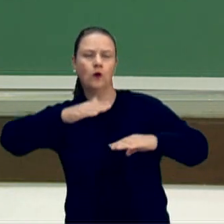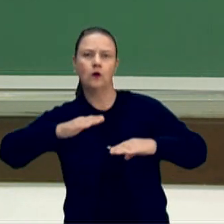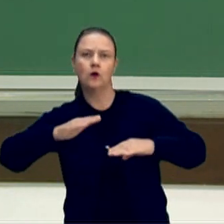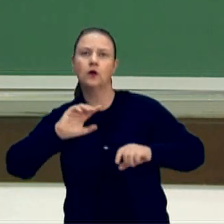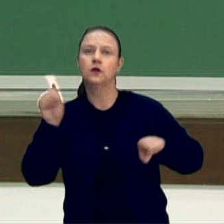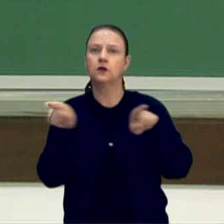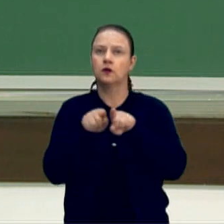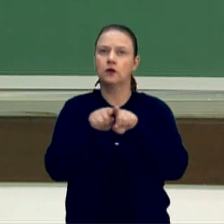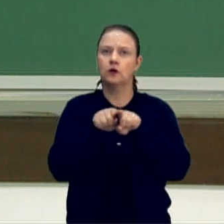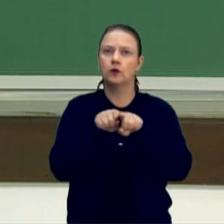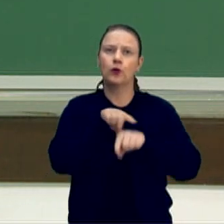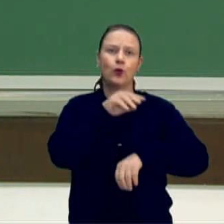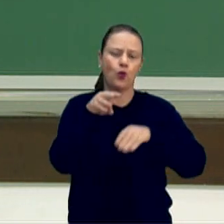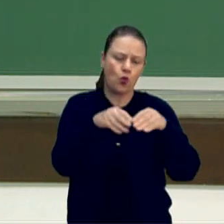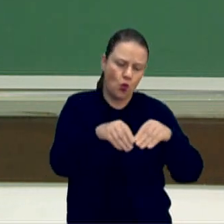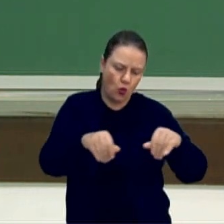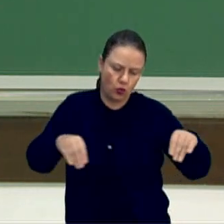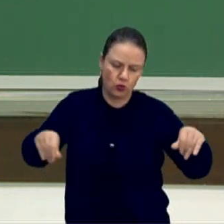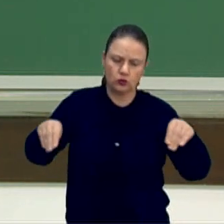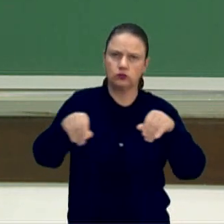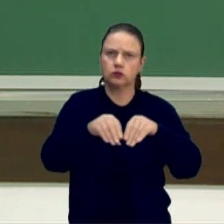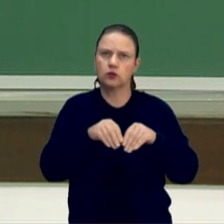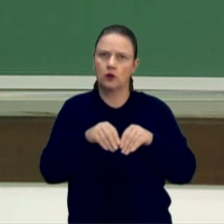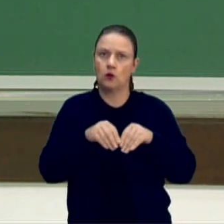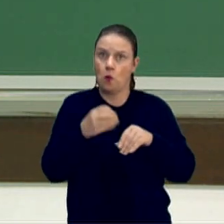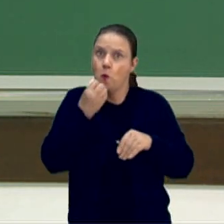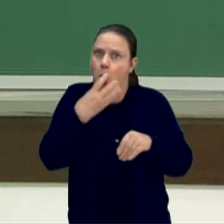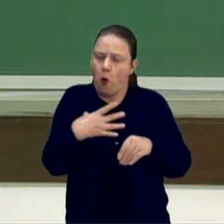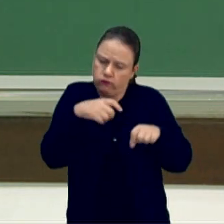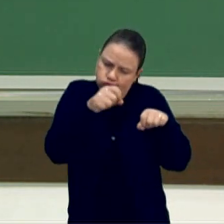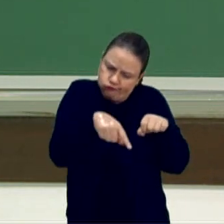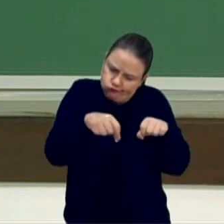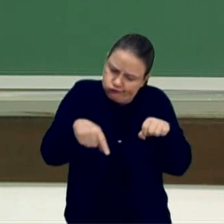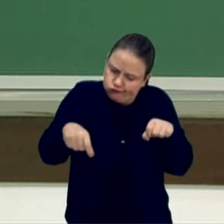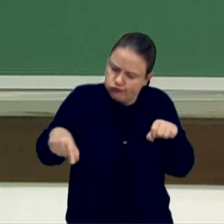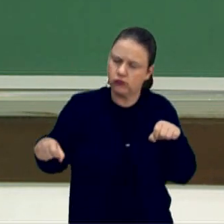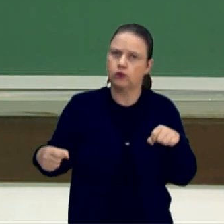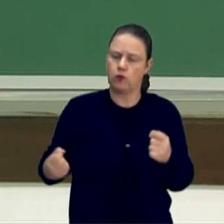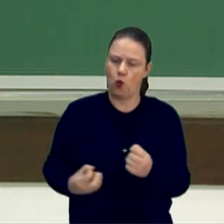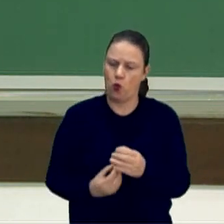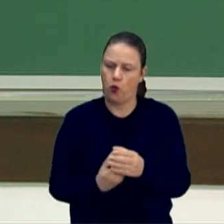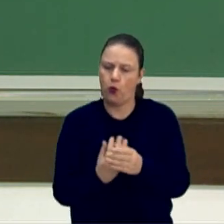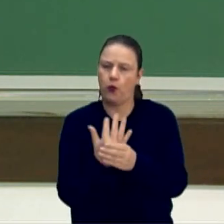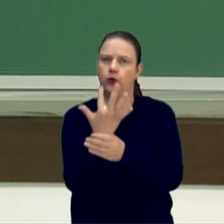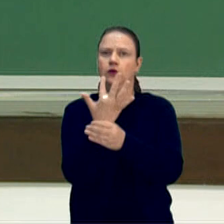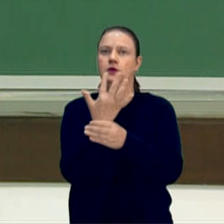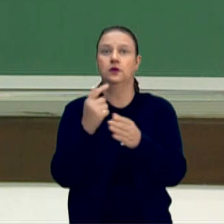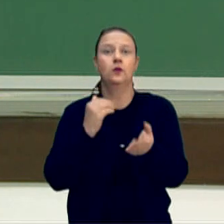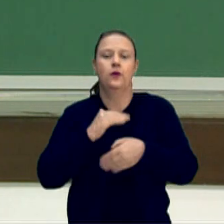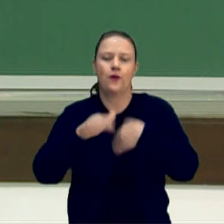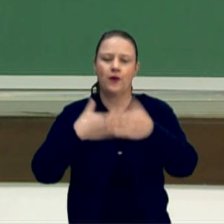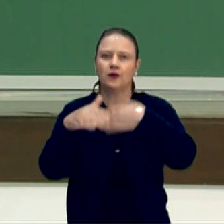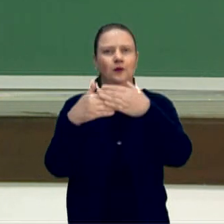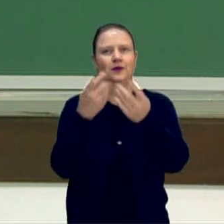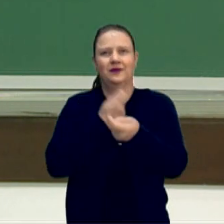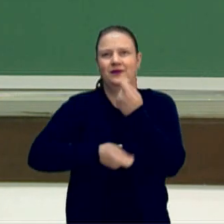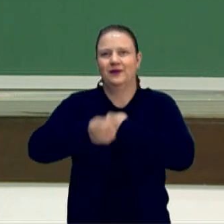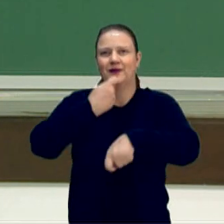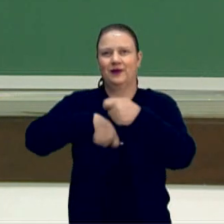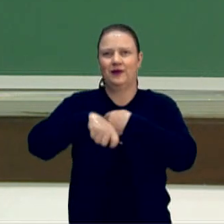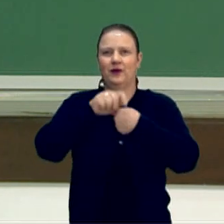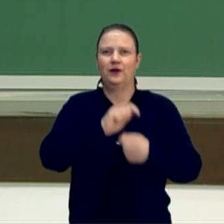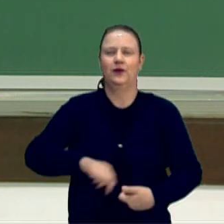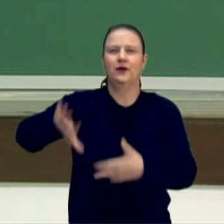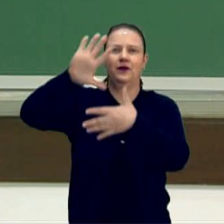o solo, um solo relativamente fértil que promoveu os diferentes ciclos econômicos dentro do continente americano.